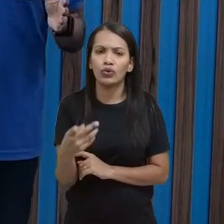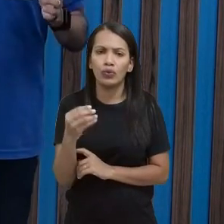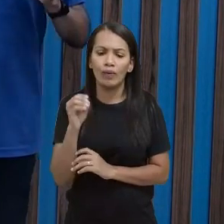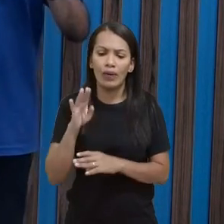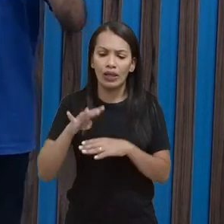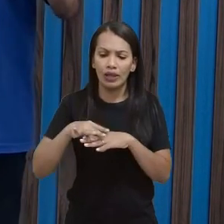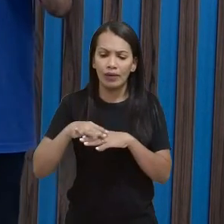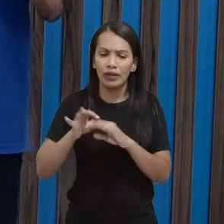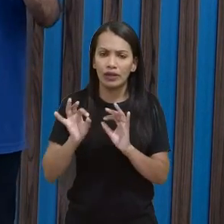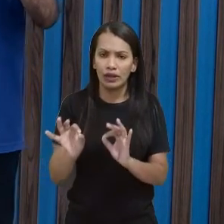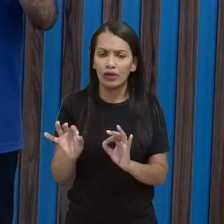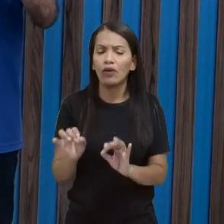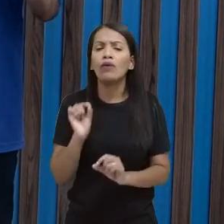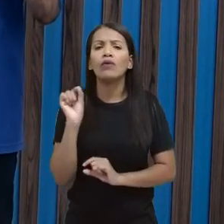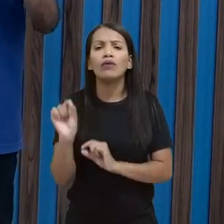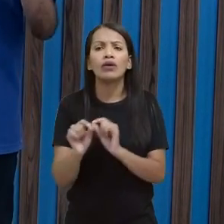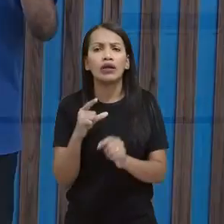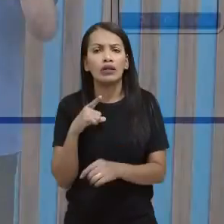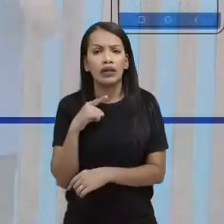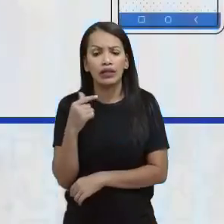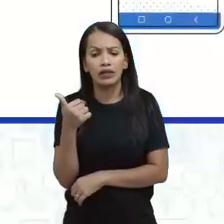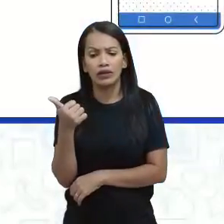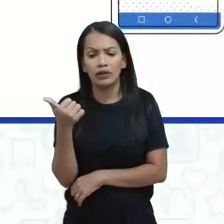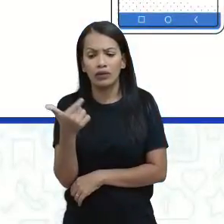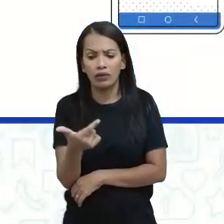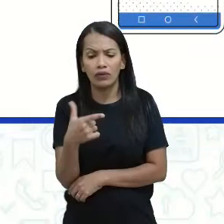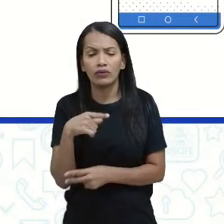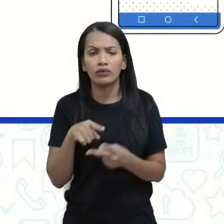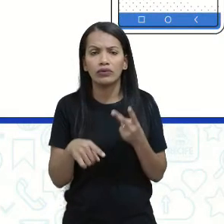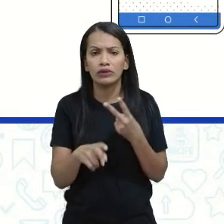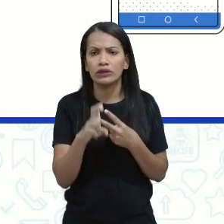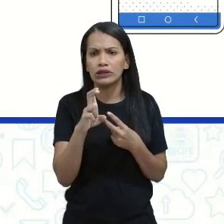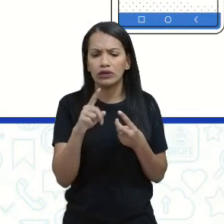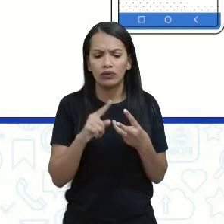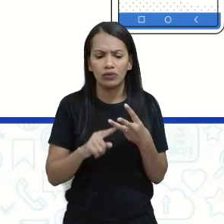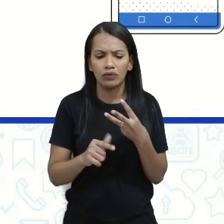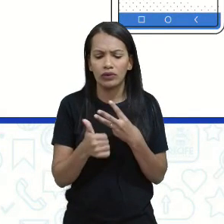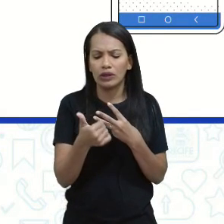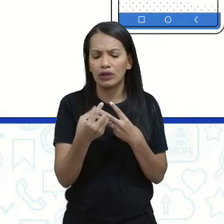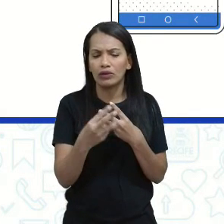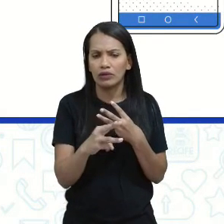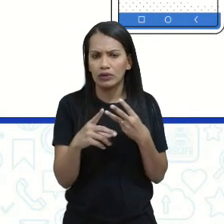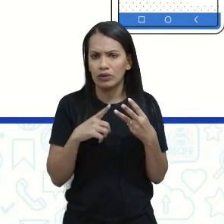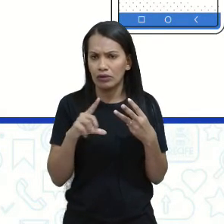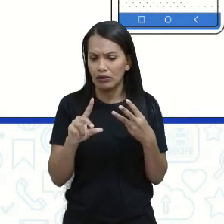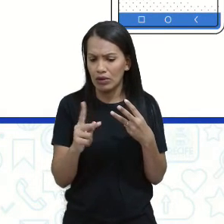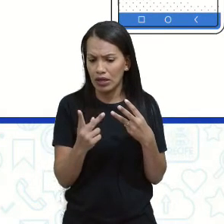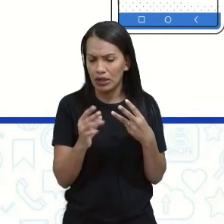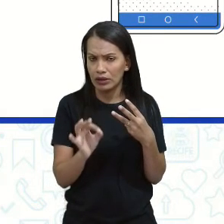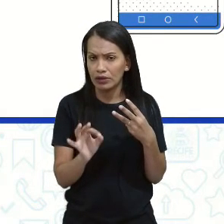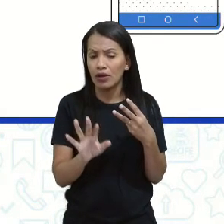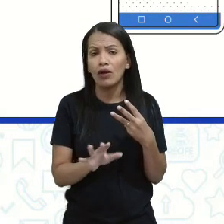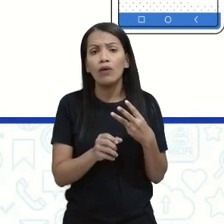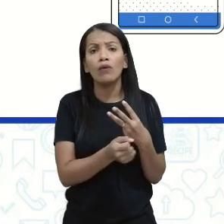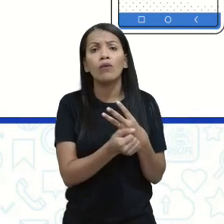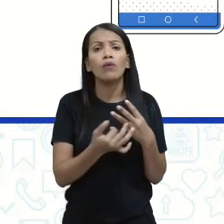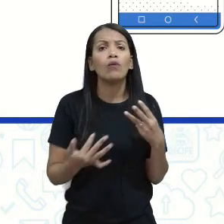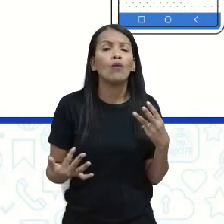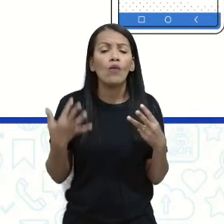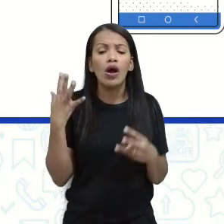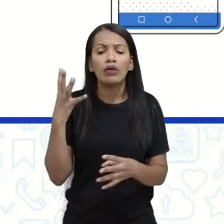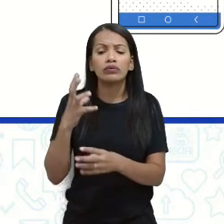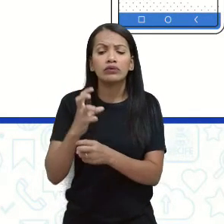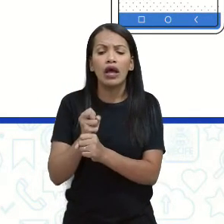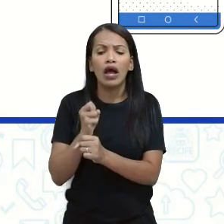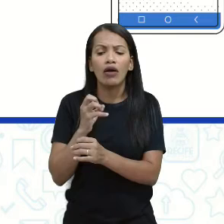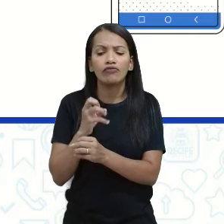bom? Então, o que é que tem aí? Eu tenho 12, tenho 5 e tenho 13, tenho H. Qual das fórmulas eu